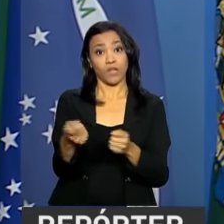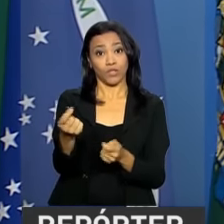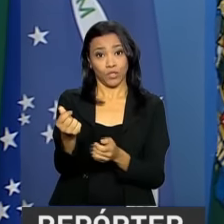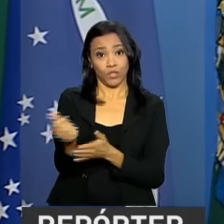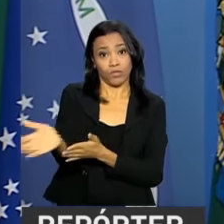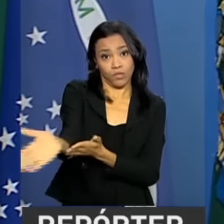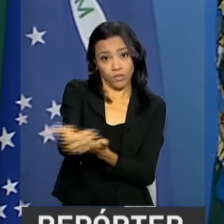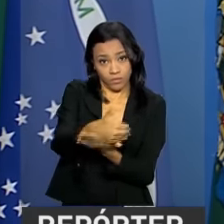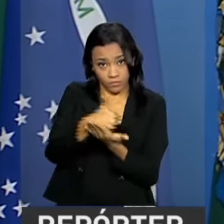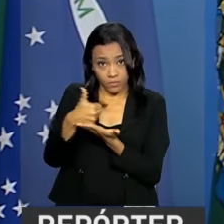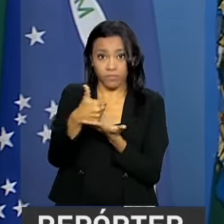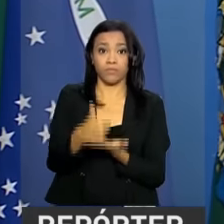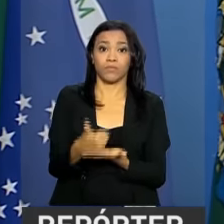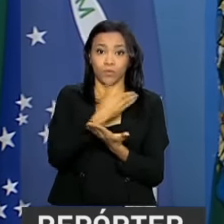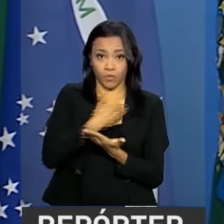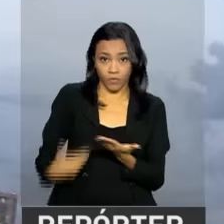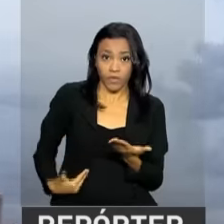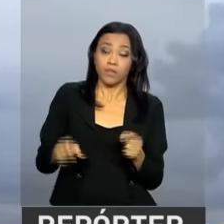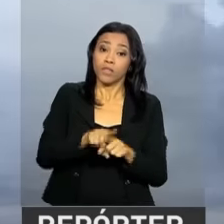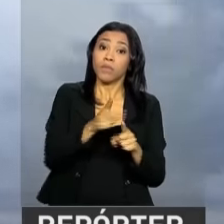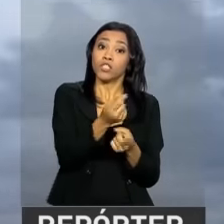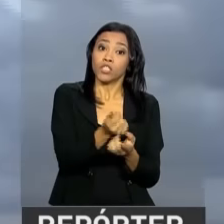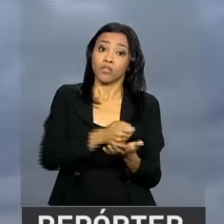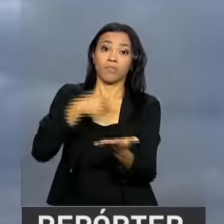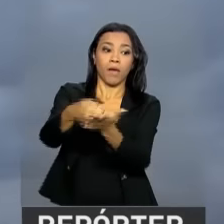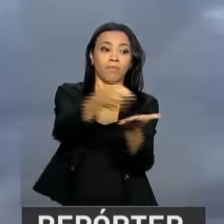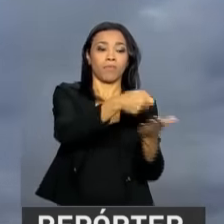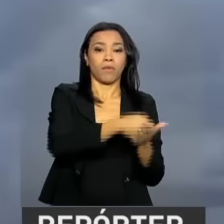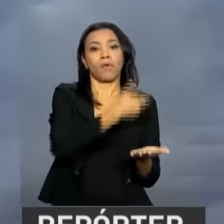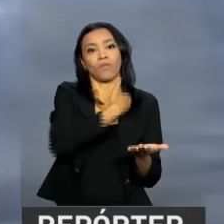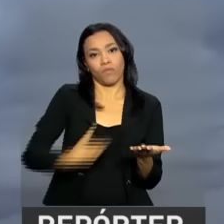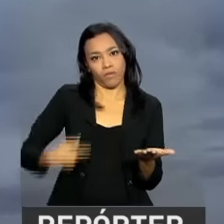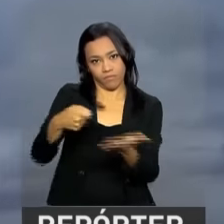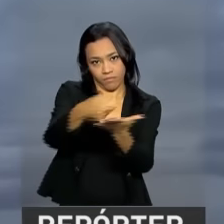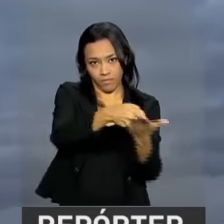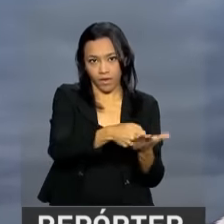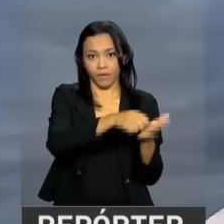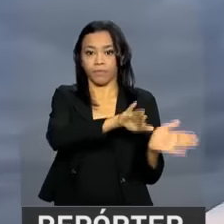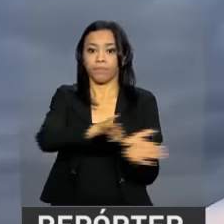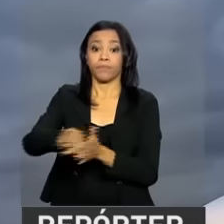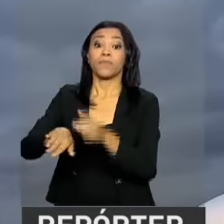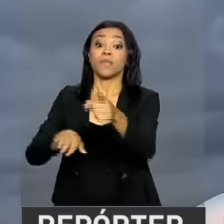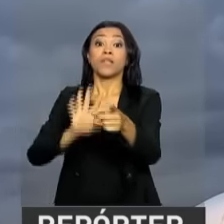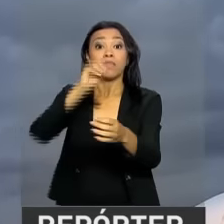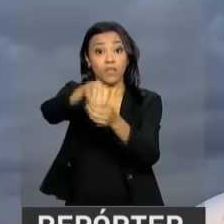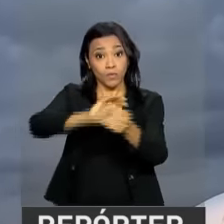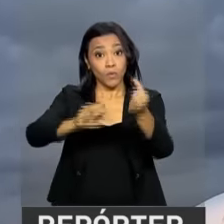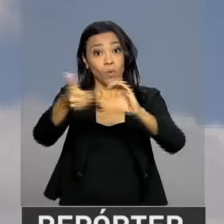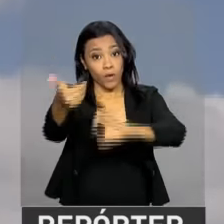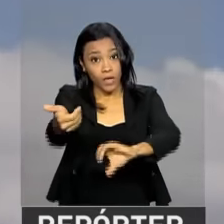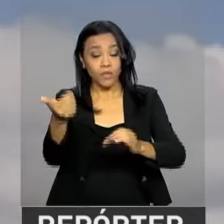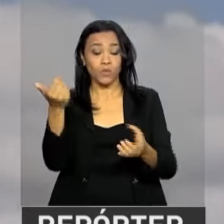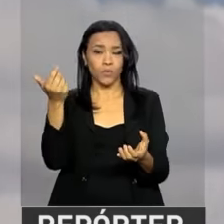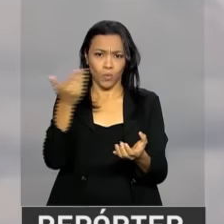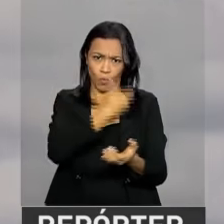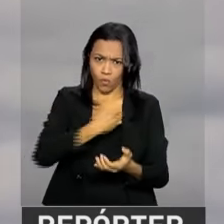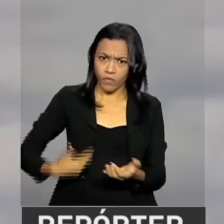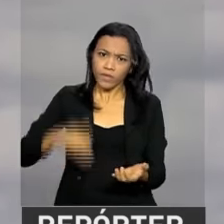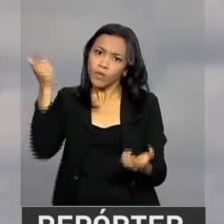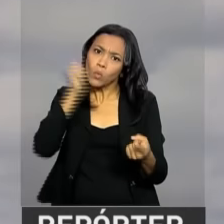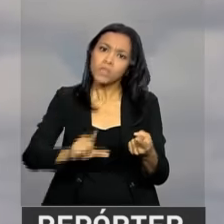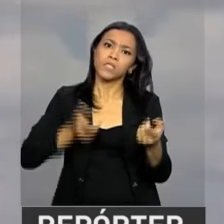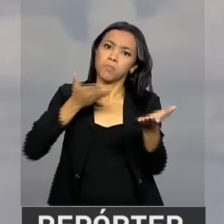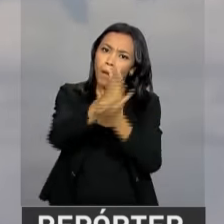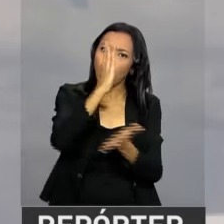receita e a despesa no Congresso Nacional o governo vem obtendo aprovações importantes como a da nova